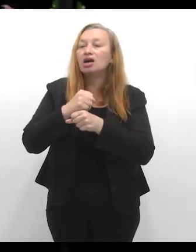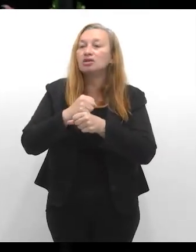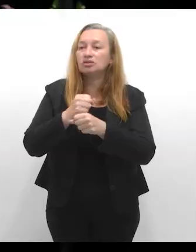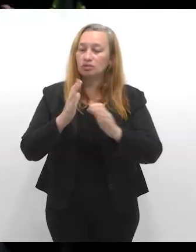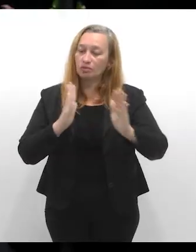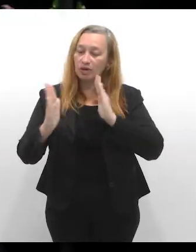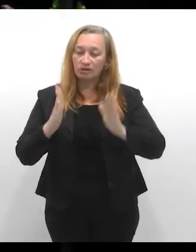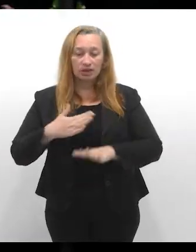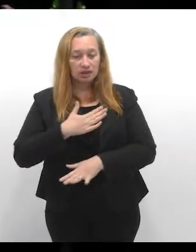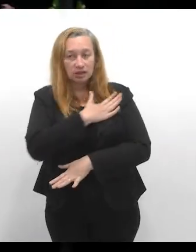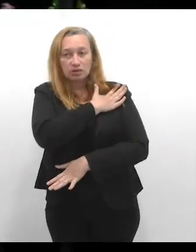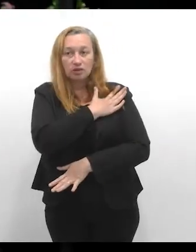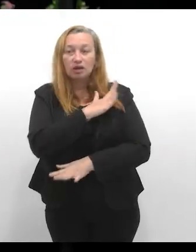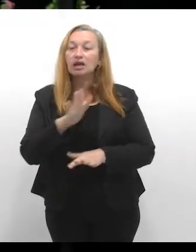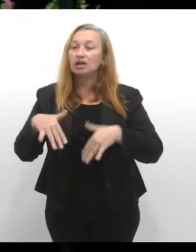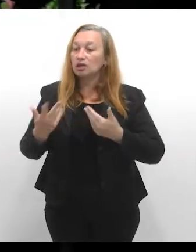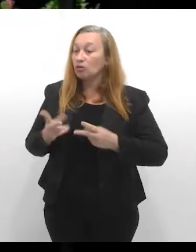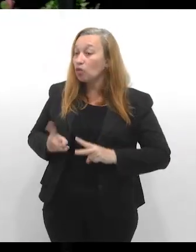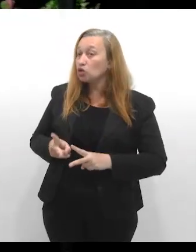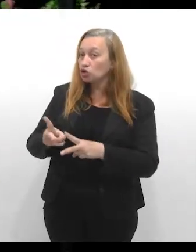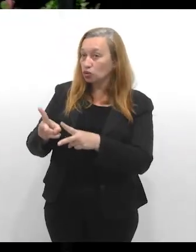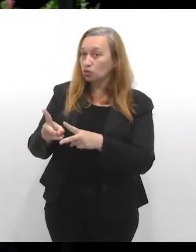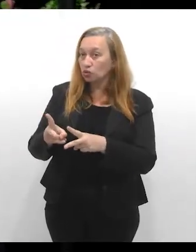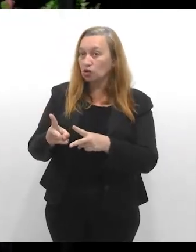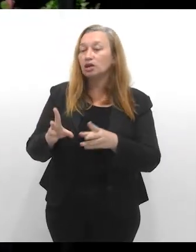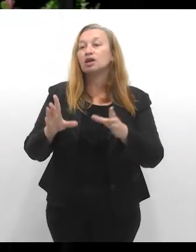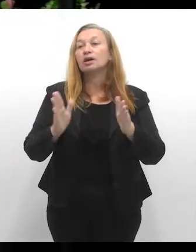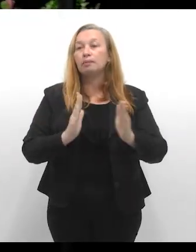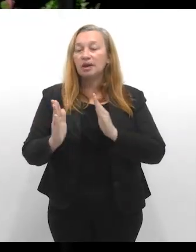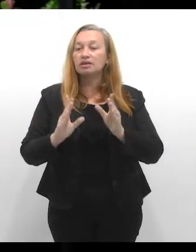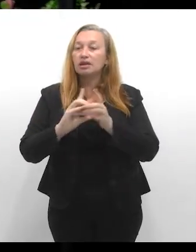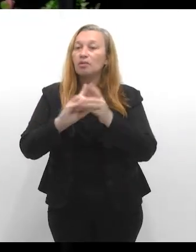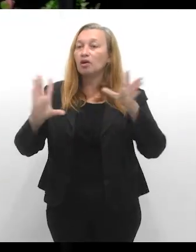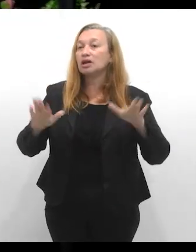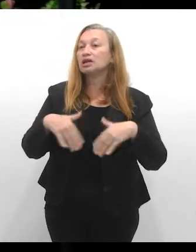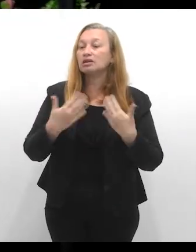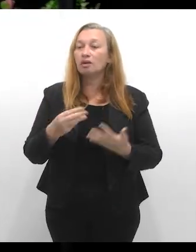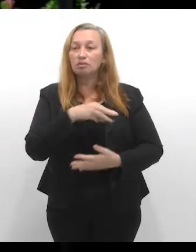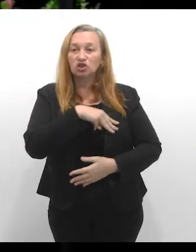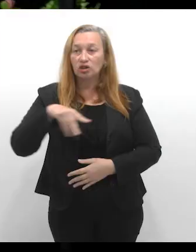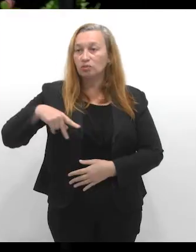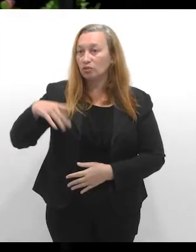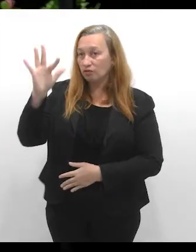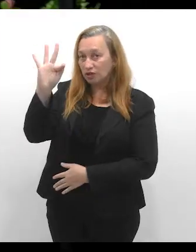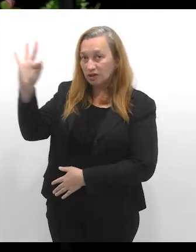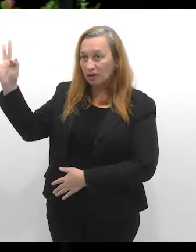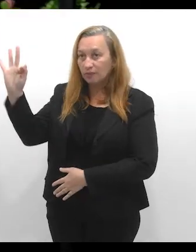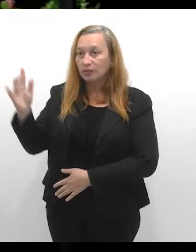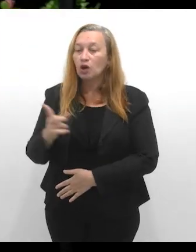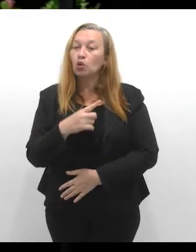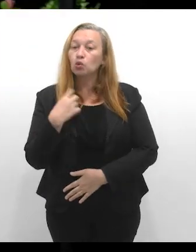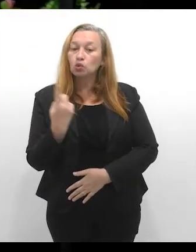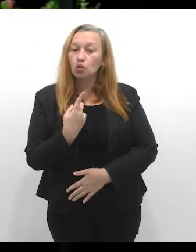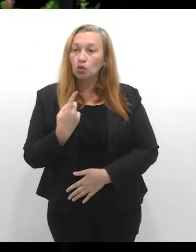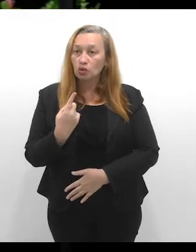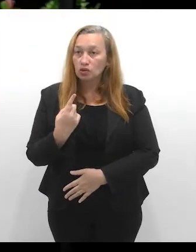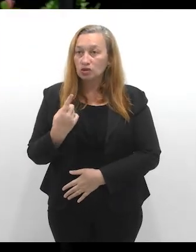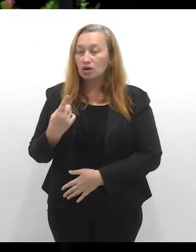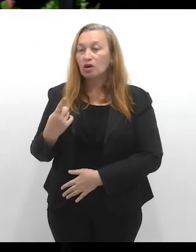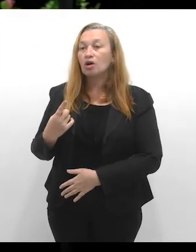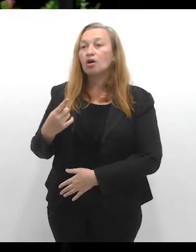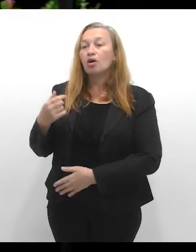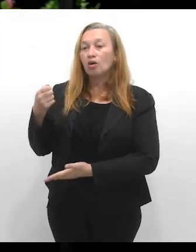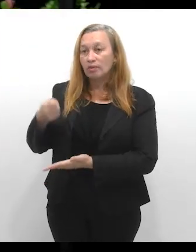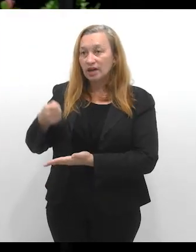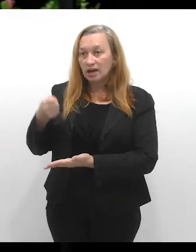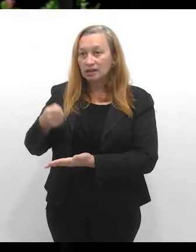cultivadas durante as ditaduras, elas se mantêm em períodos democráticos. E, no caso do Ministério Público Federal, o